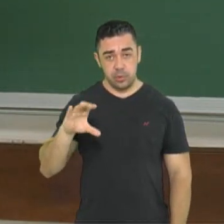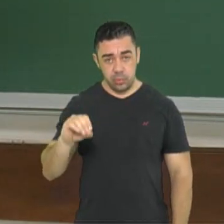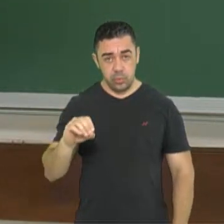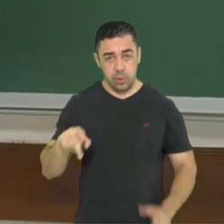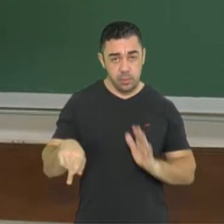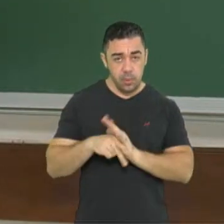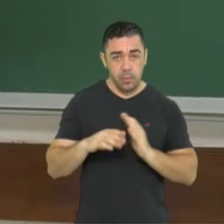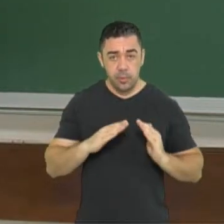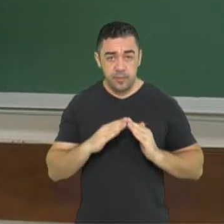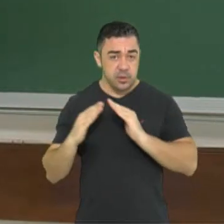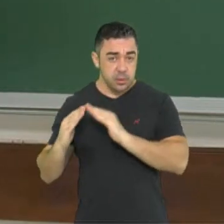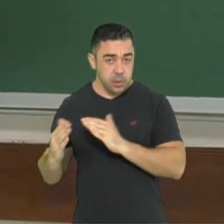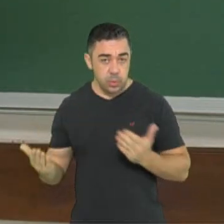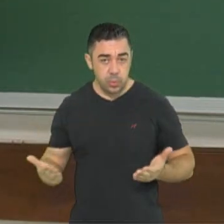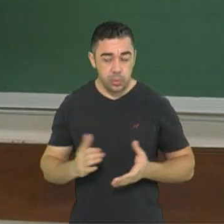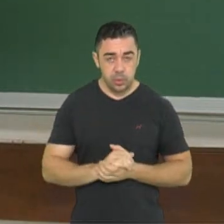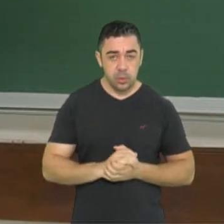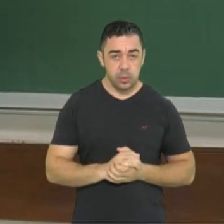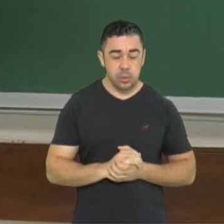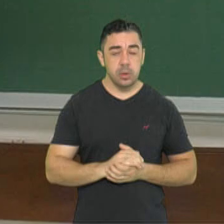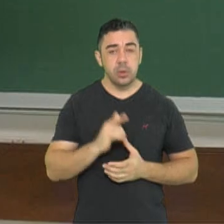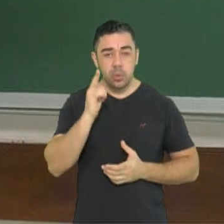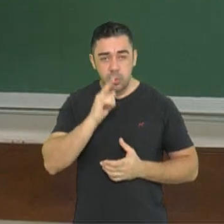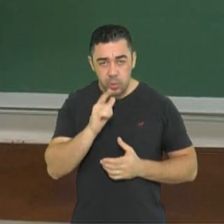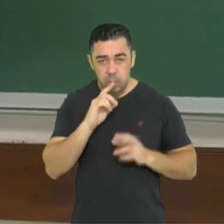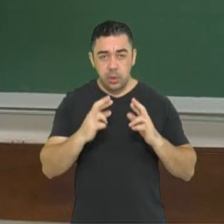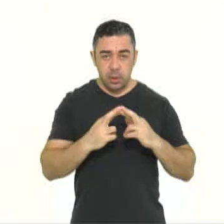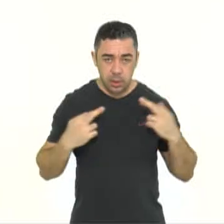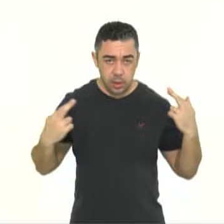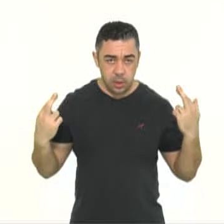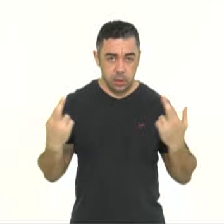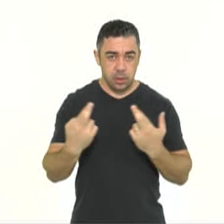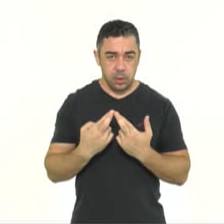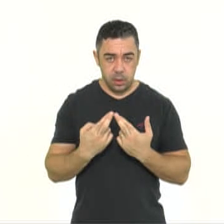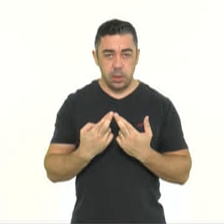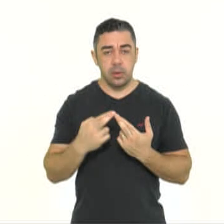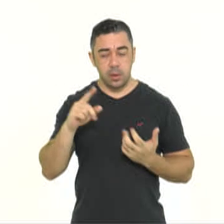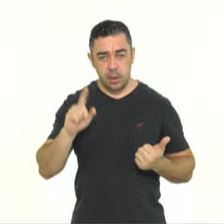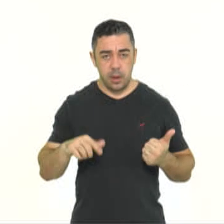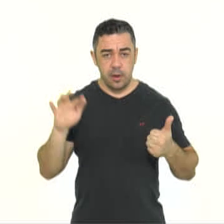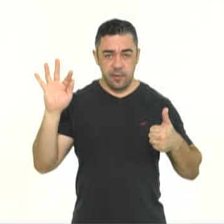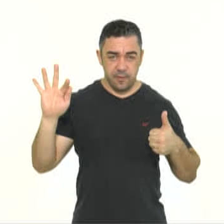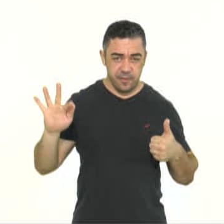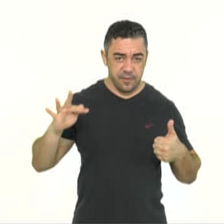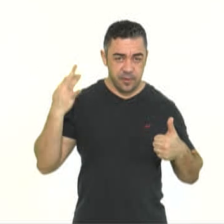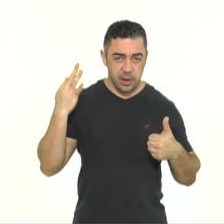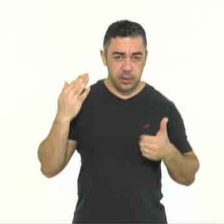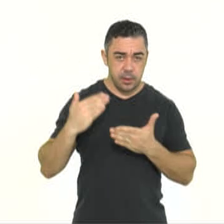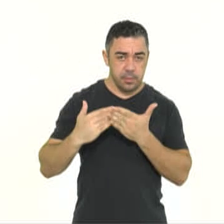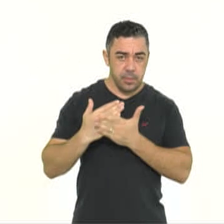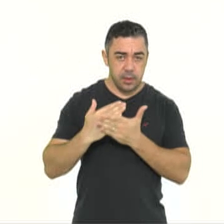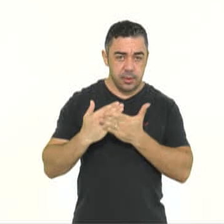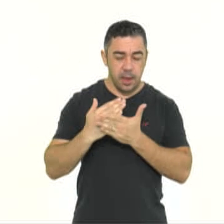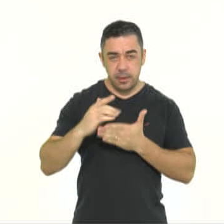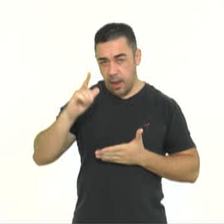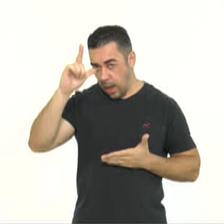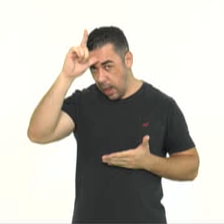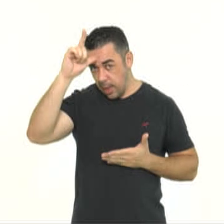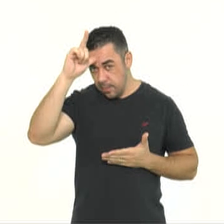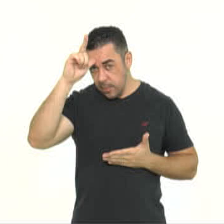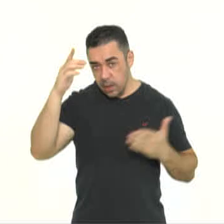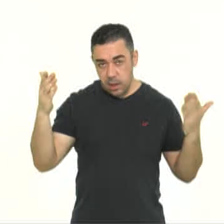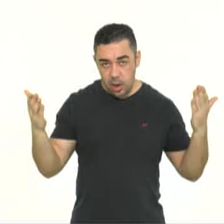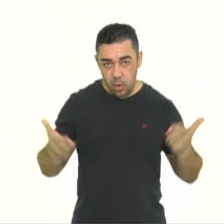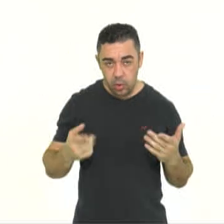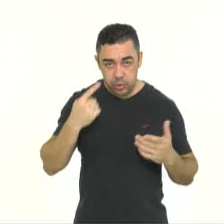que são vizinhos dele, que para reinar uma região extensa corresponde totalmente à França e parte da Alemanha atual. Veja o mapa aqui que o